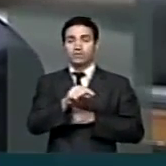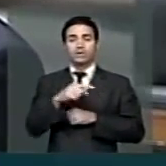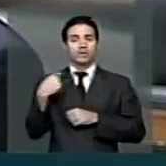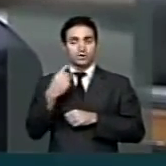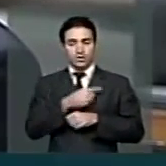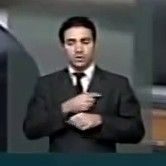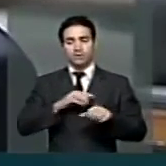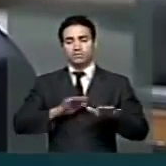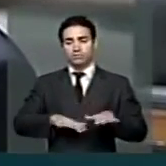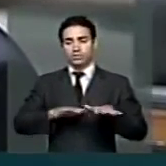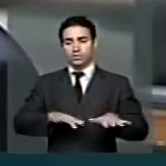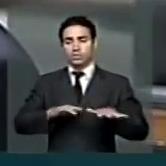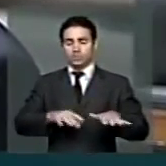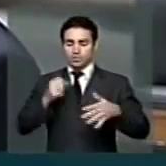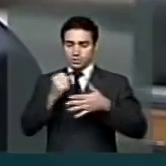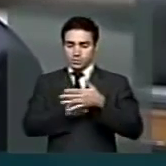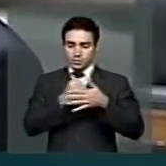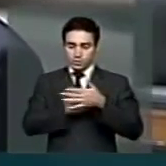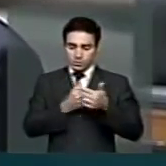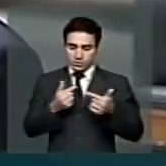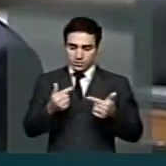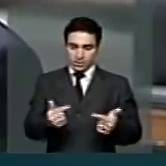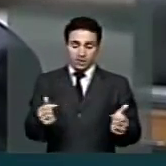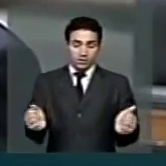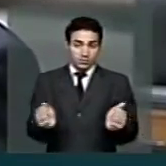marchando juntos